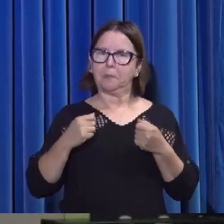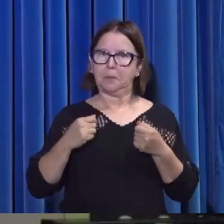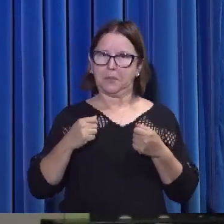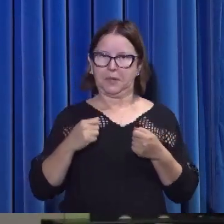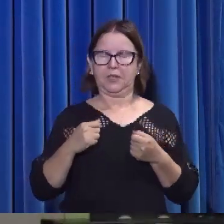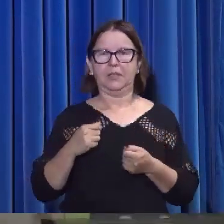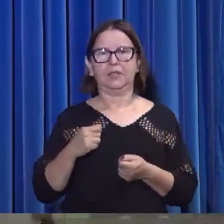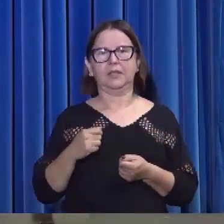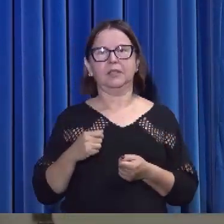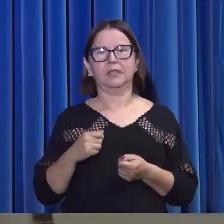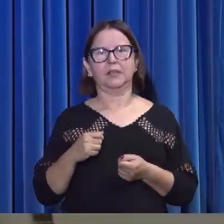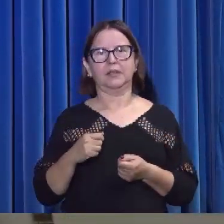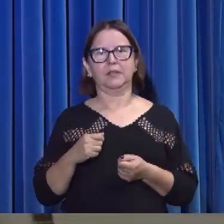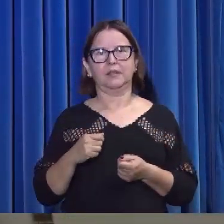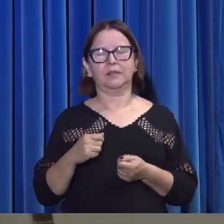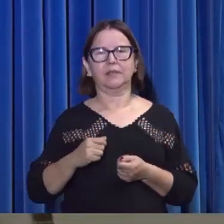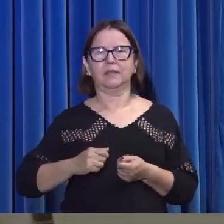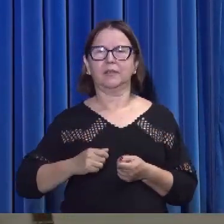Deus. Ponto.